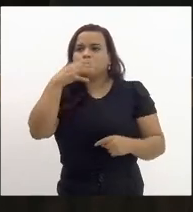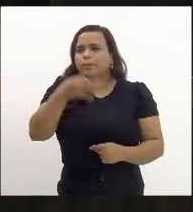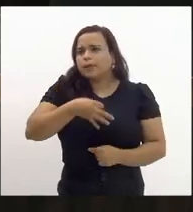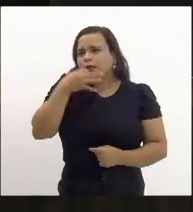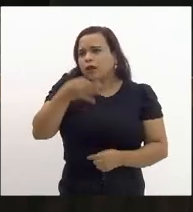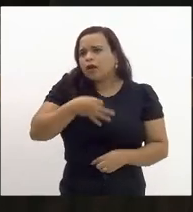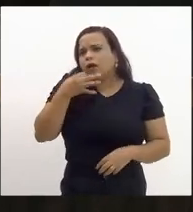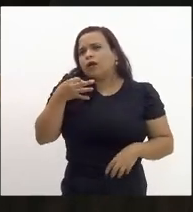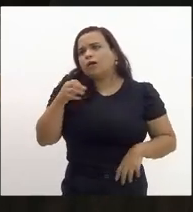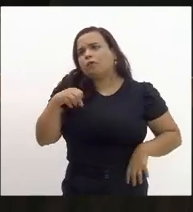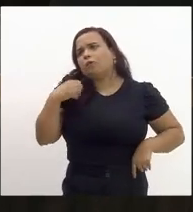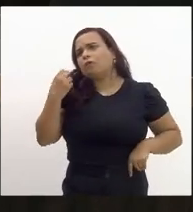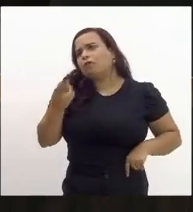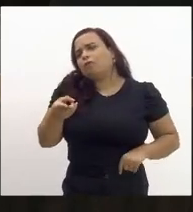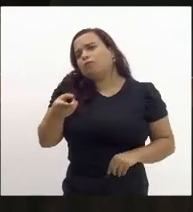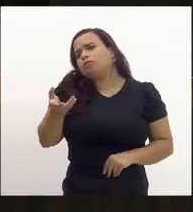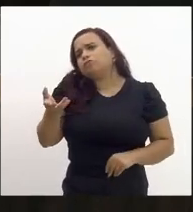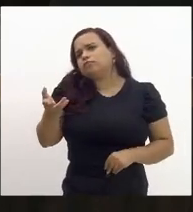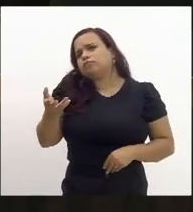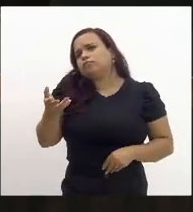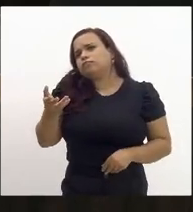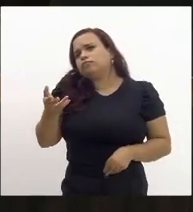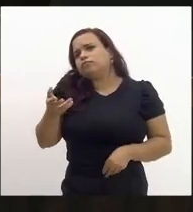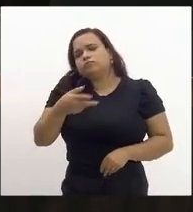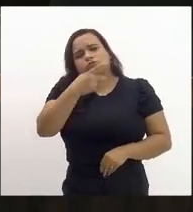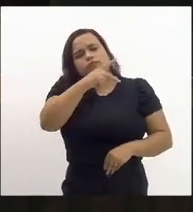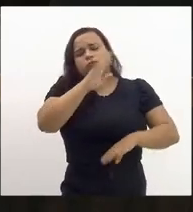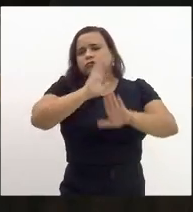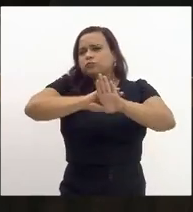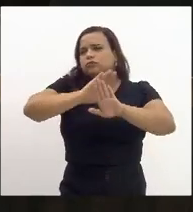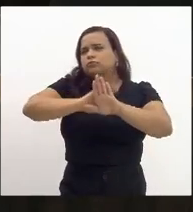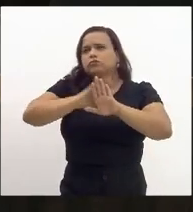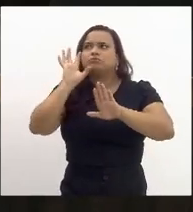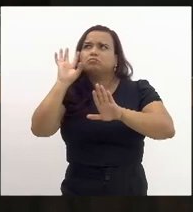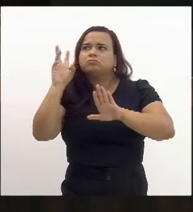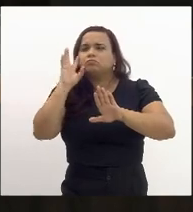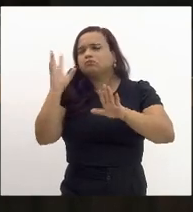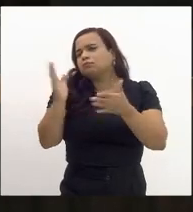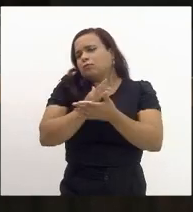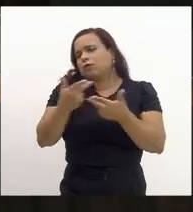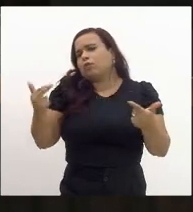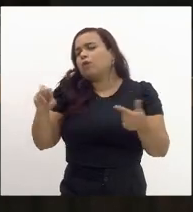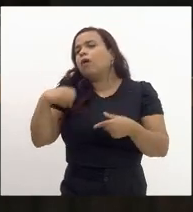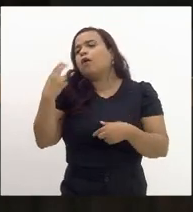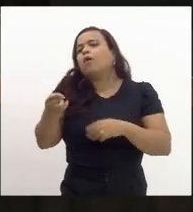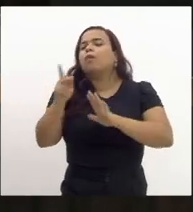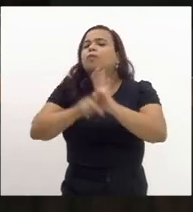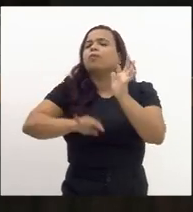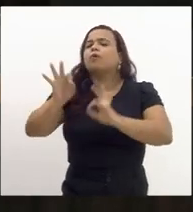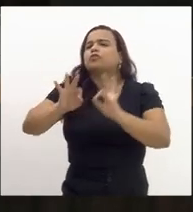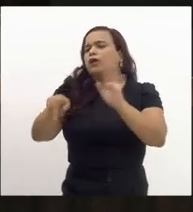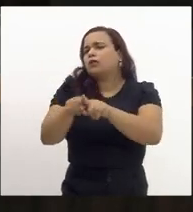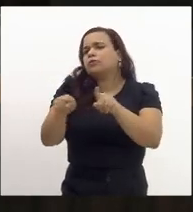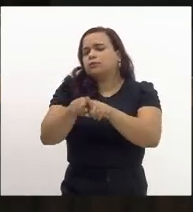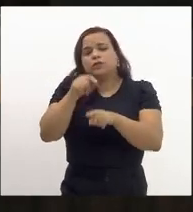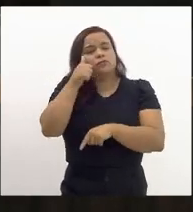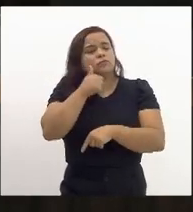a um pensamento ideológico, a matiz ideológica, ou algum projeto